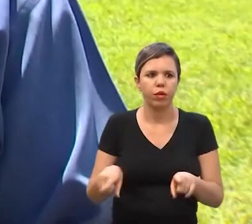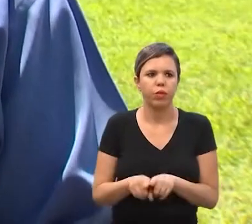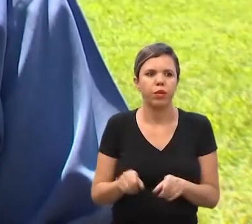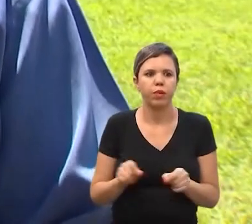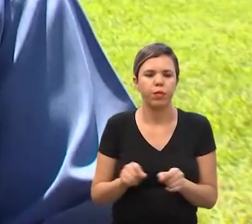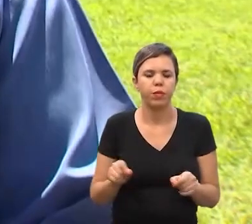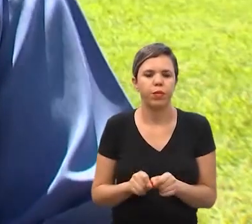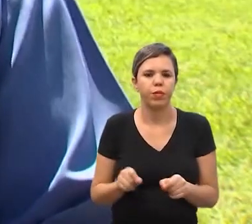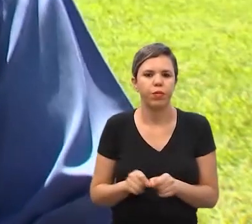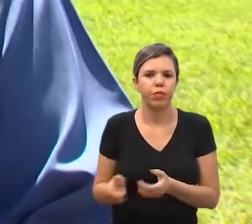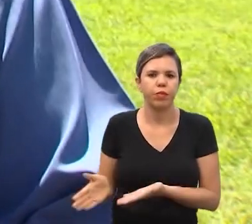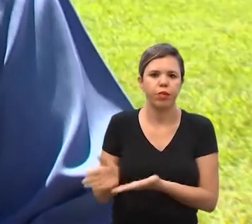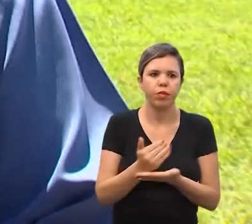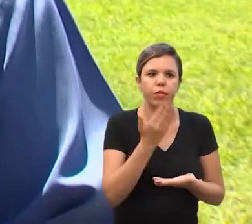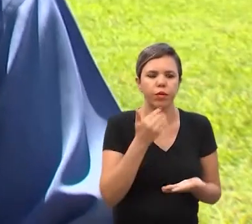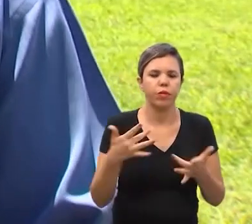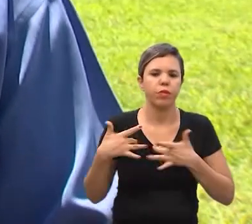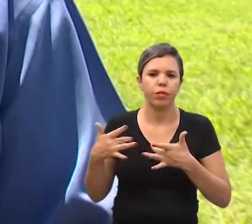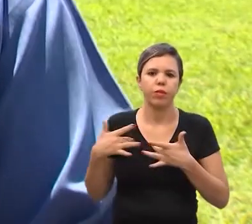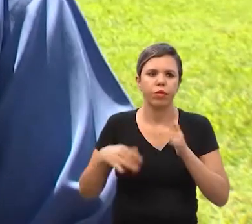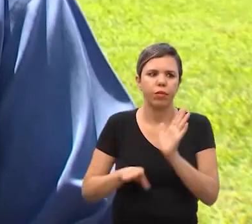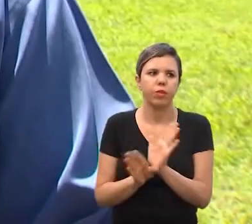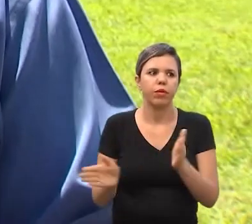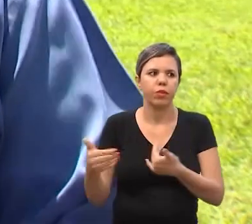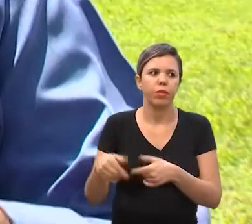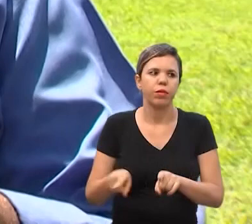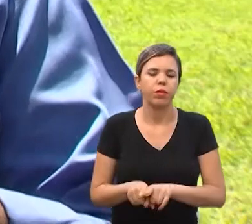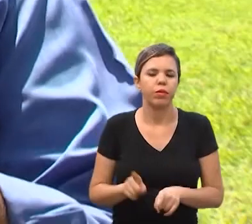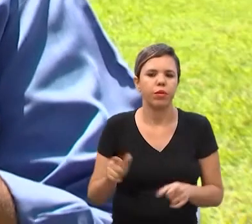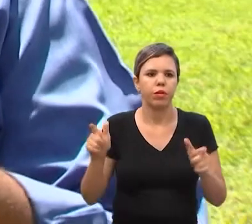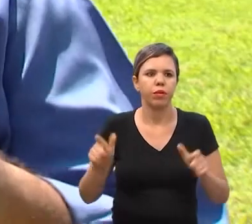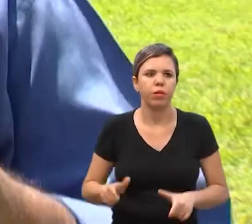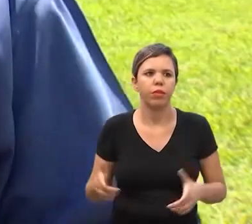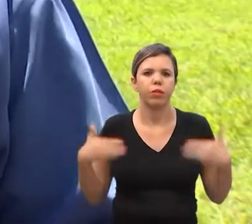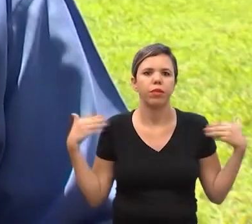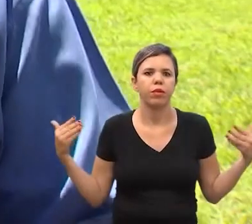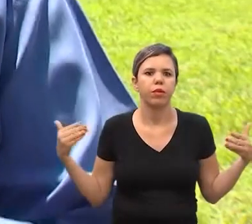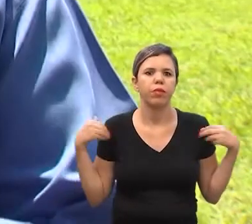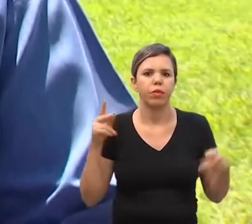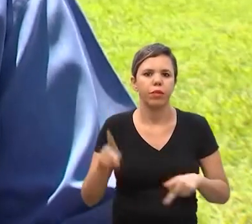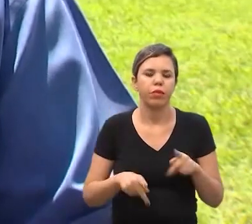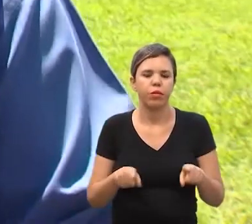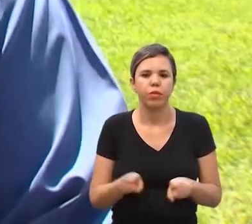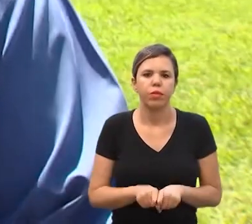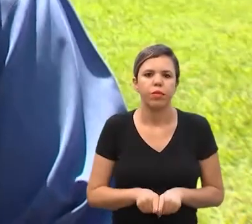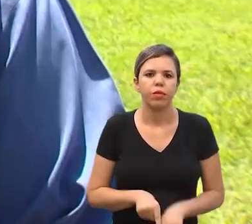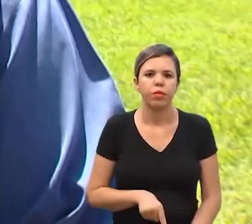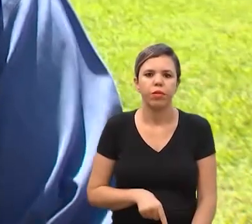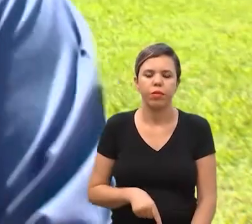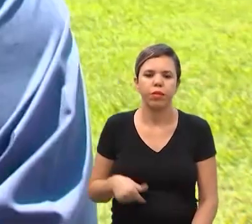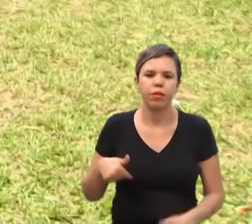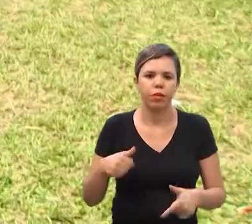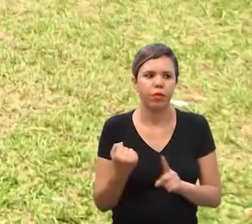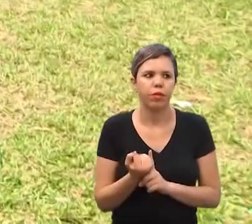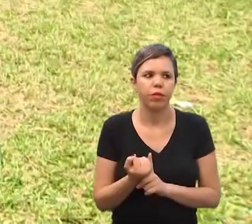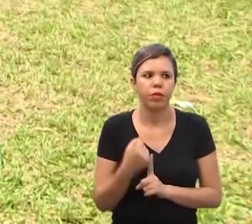também fazem a arrecadação de alimentos, distribuição das cestas básicas. Então, é um espaço de lazer da comunidade, mas também de ação